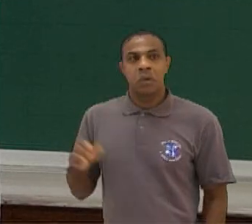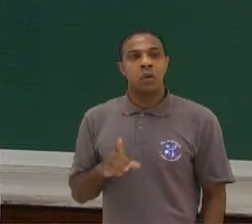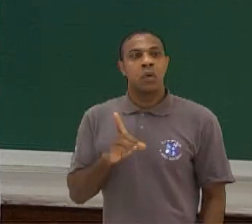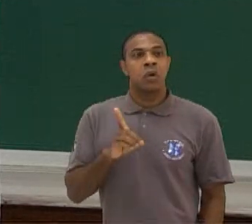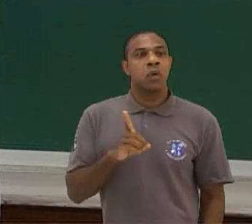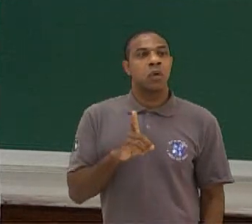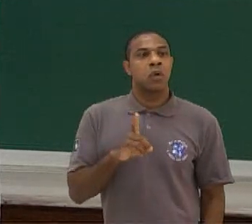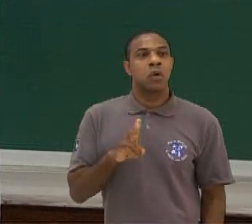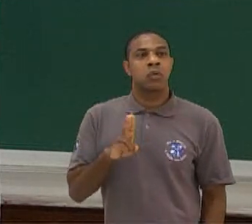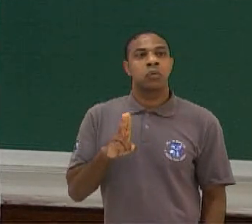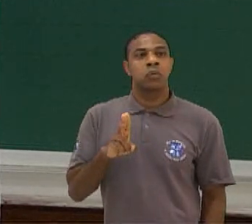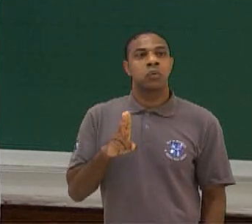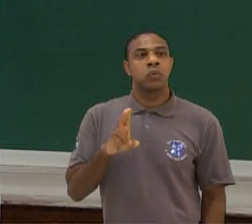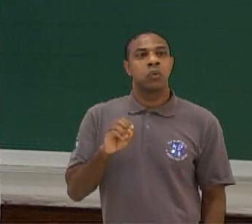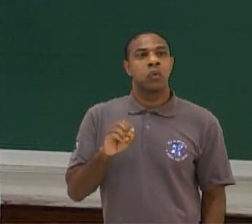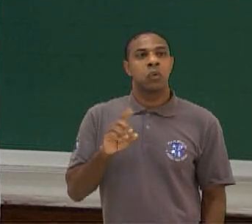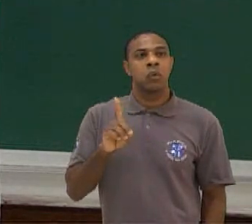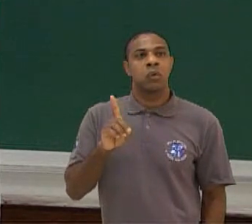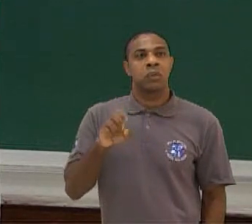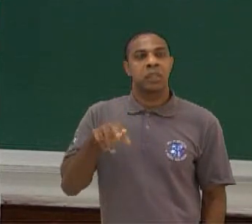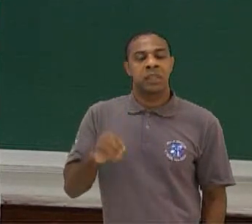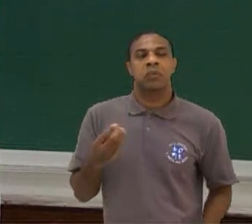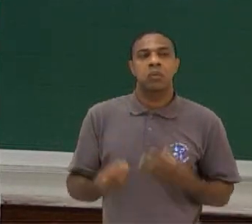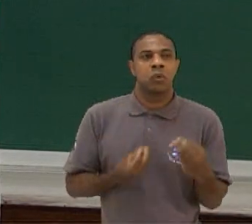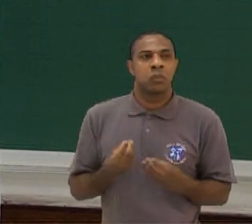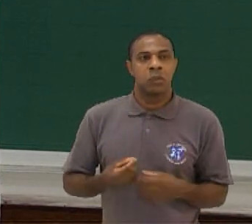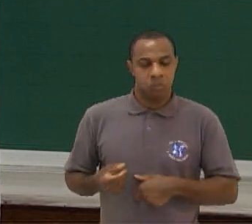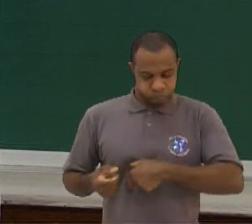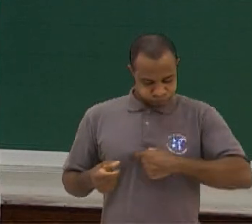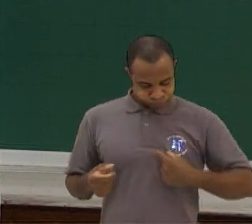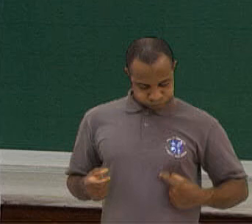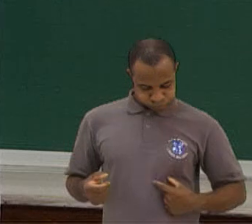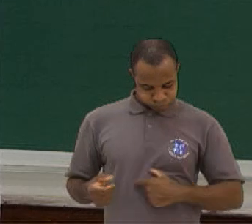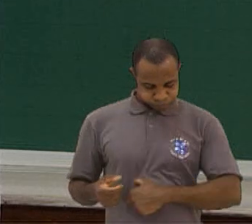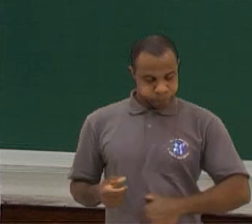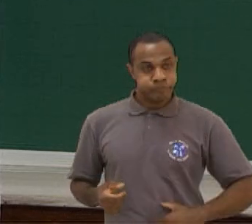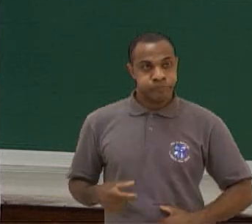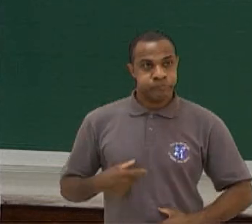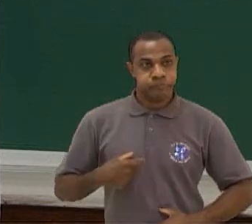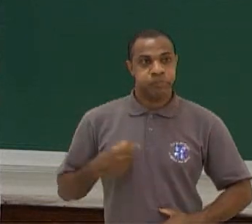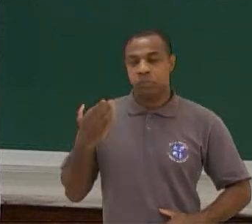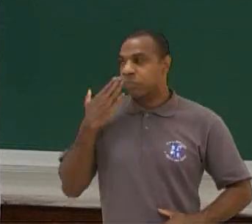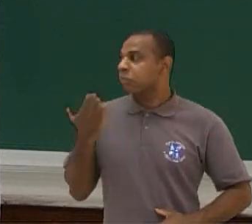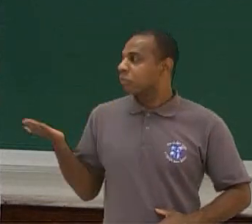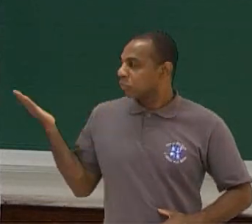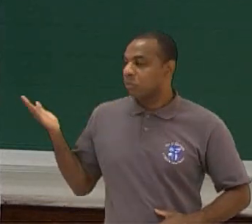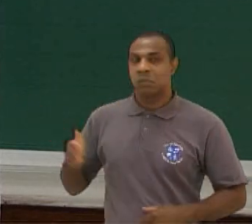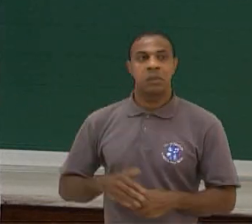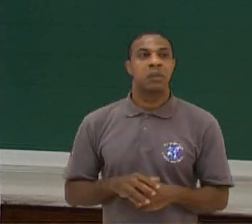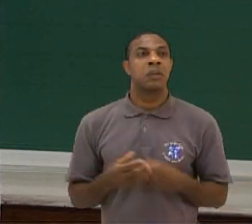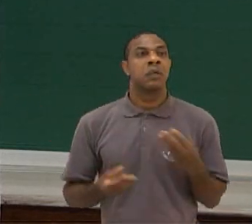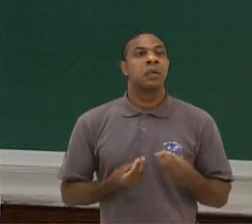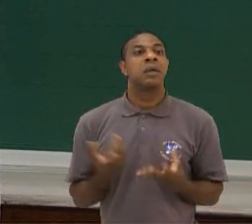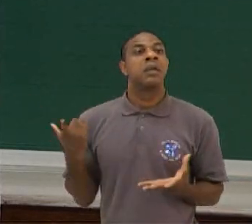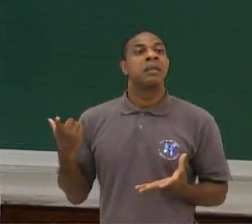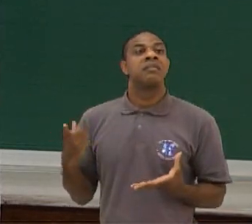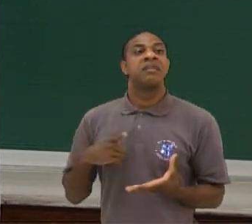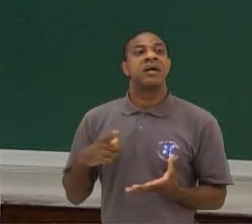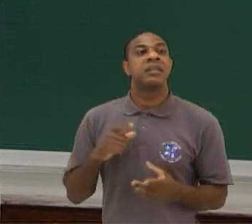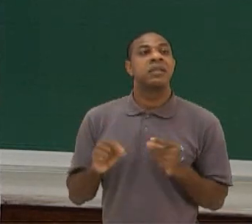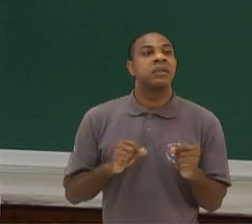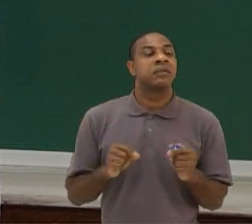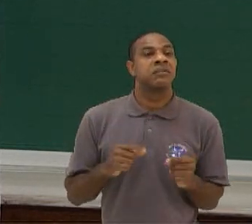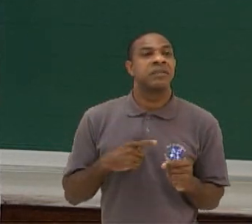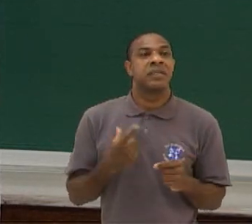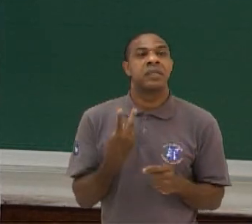intestino ele vai ser dividido em intestino delgado, duodeno, jejunum e íleo. Ele vai ter auxílio de